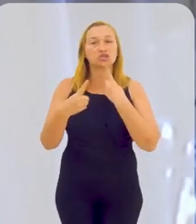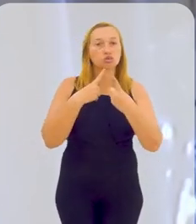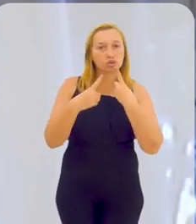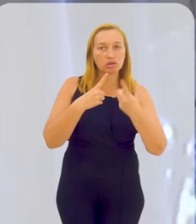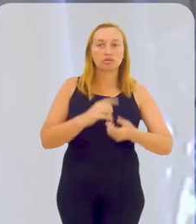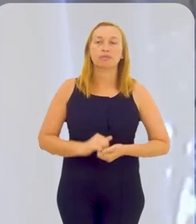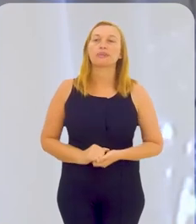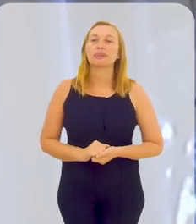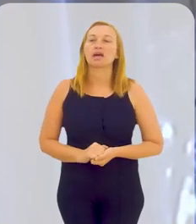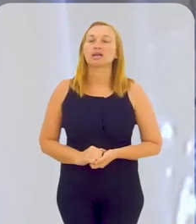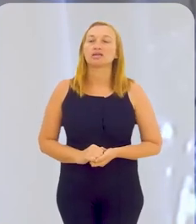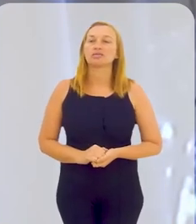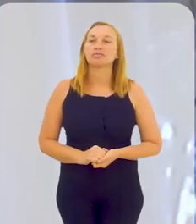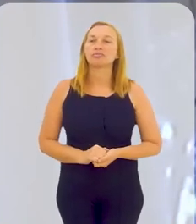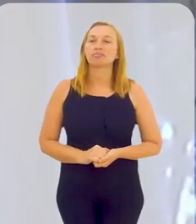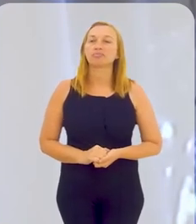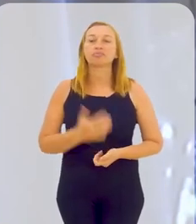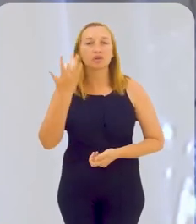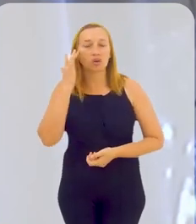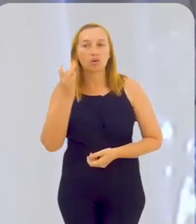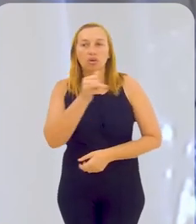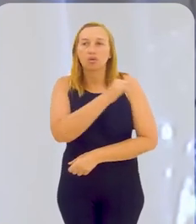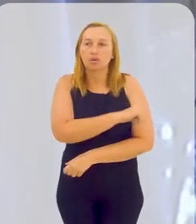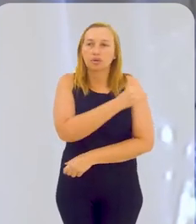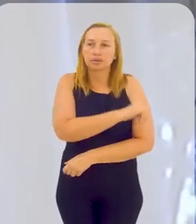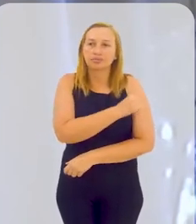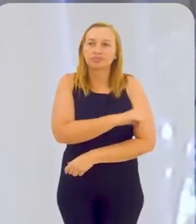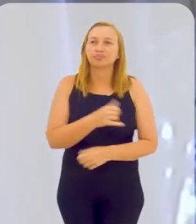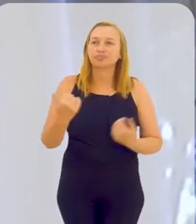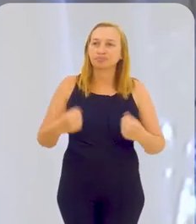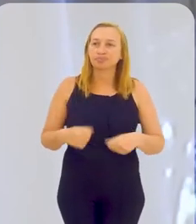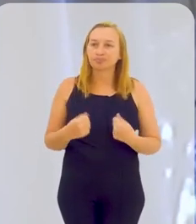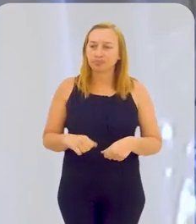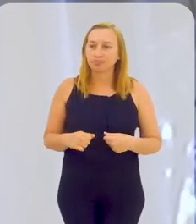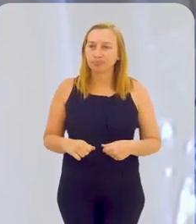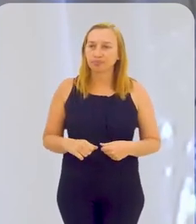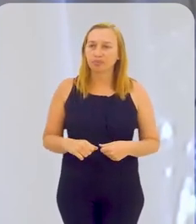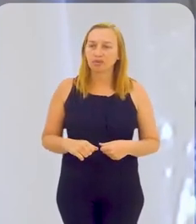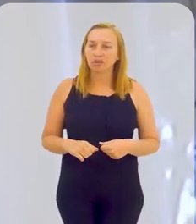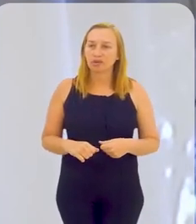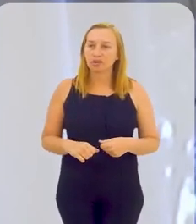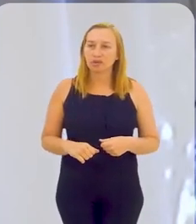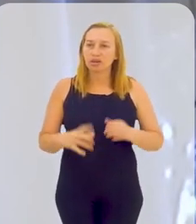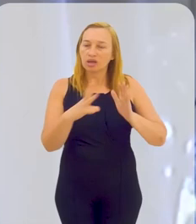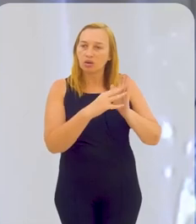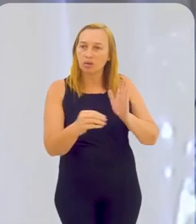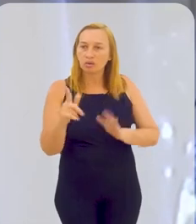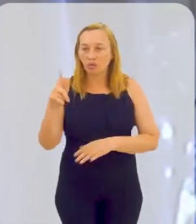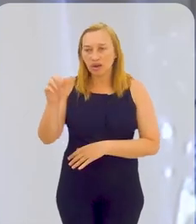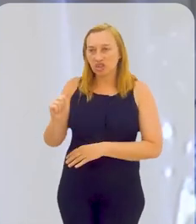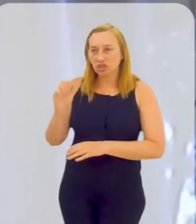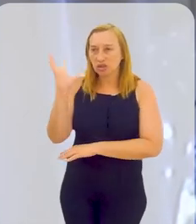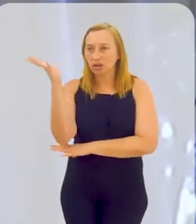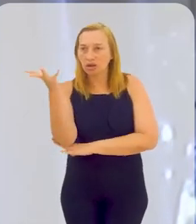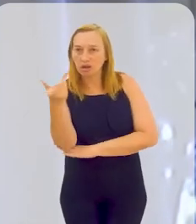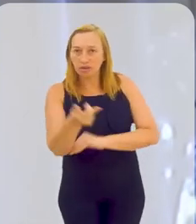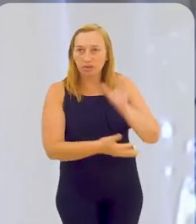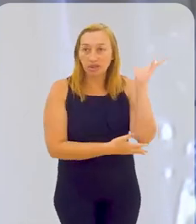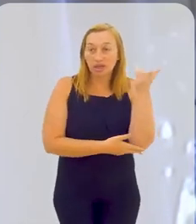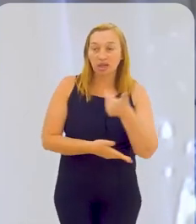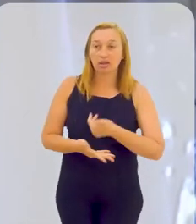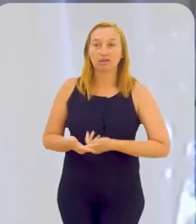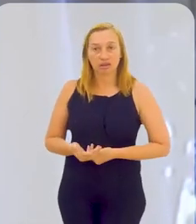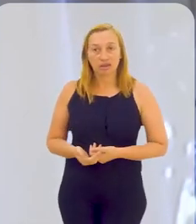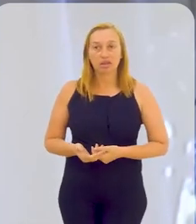né? Dentro do possível, eu acho que o Rio de Janeiro deveria ser um espelho de uma agenda ambiental.